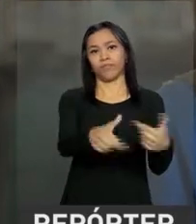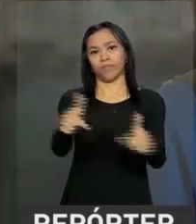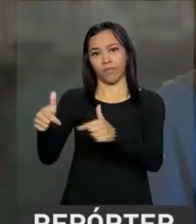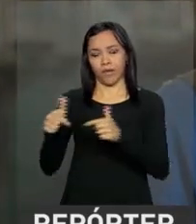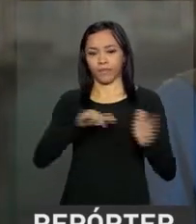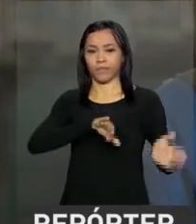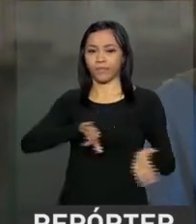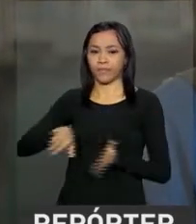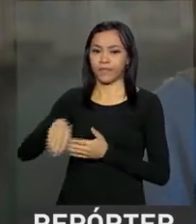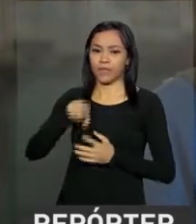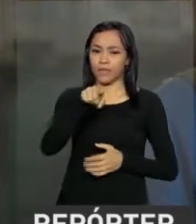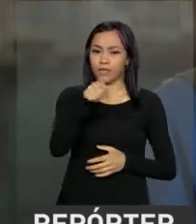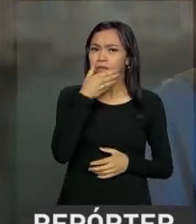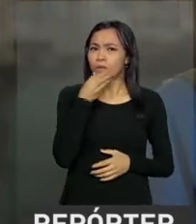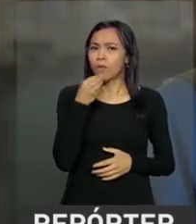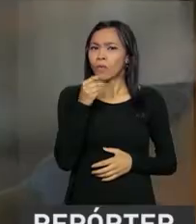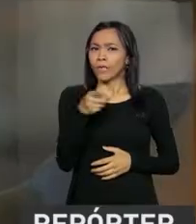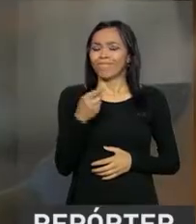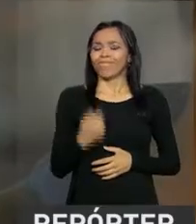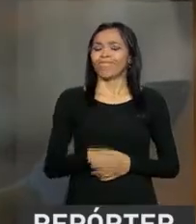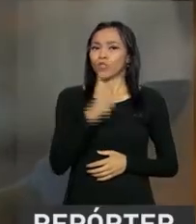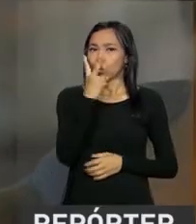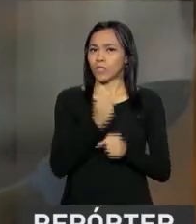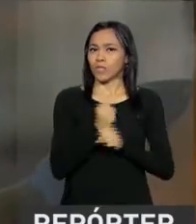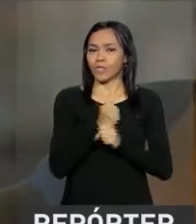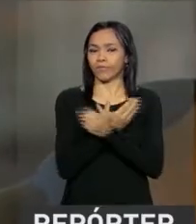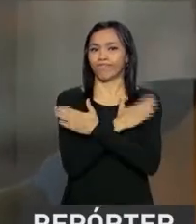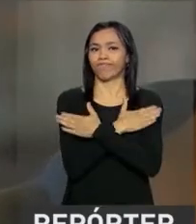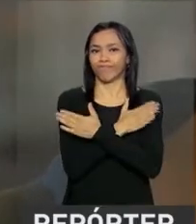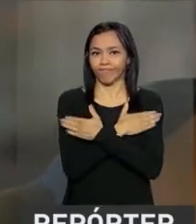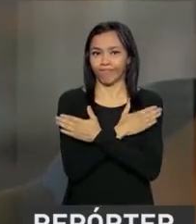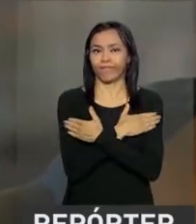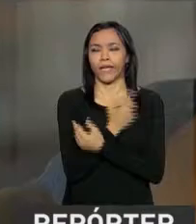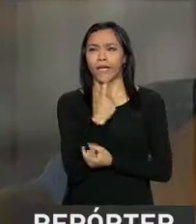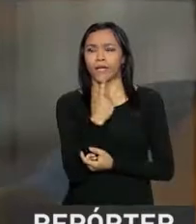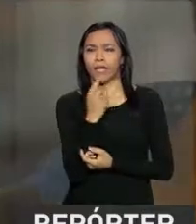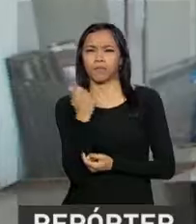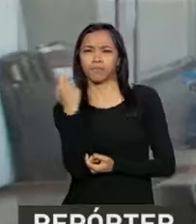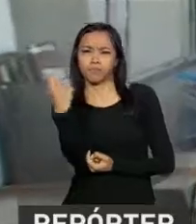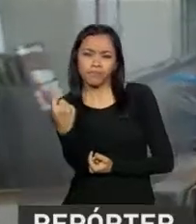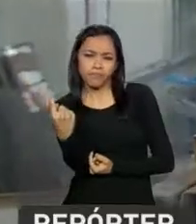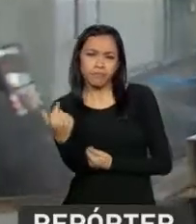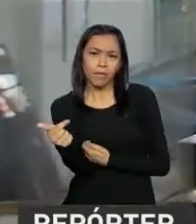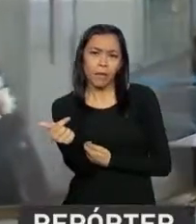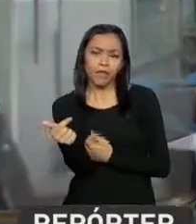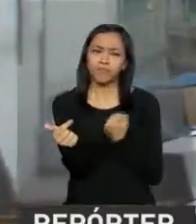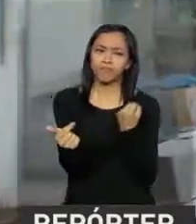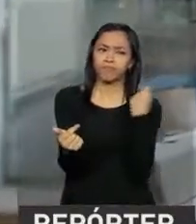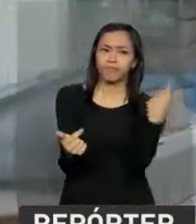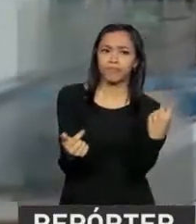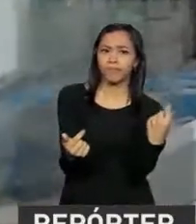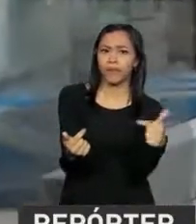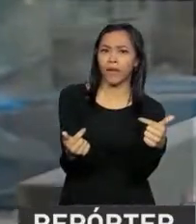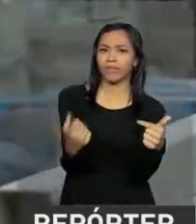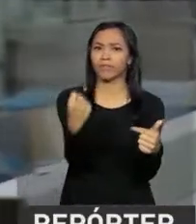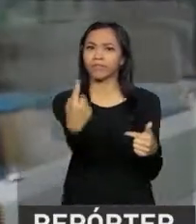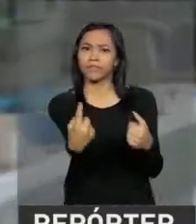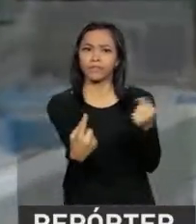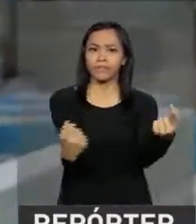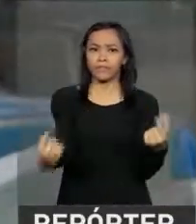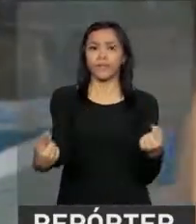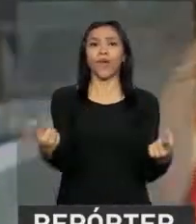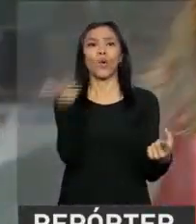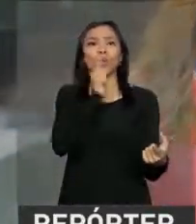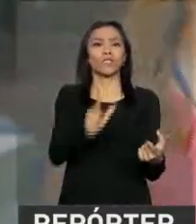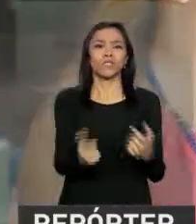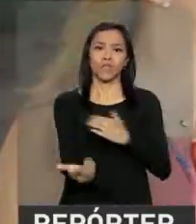Hernando estava há 2 anos desempregado. Era com a renda de um bico aqui, outro ali, que o pintor conseguia com dificuldades